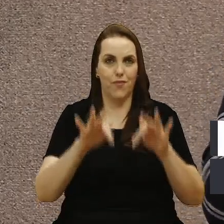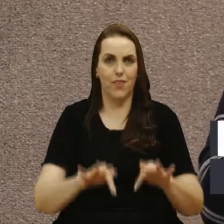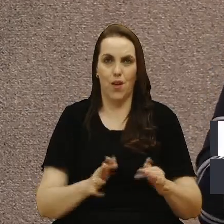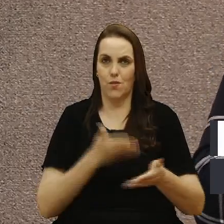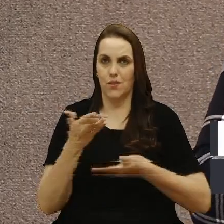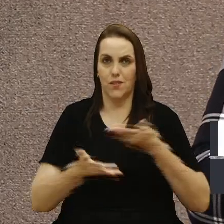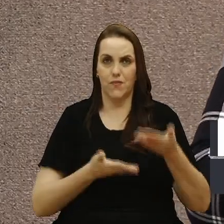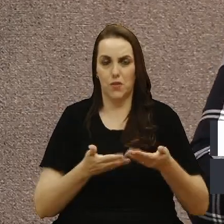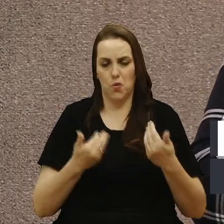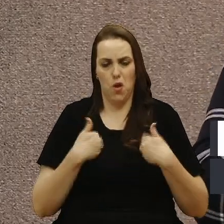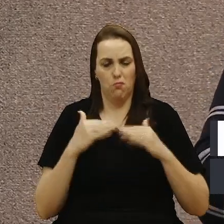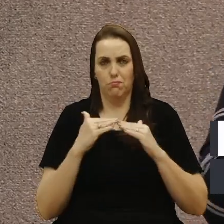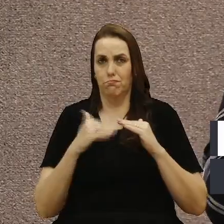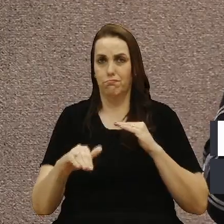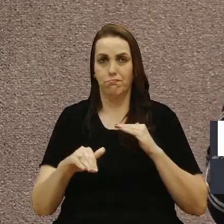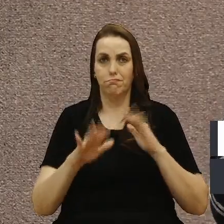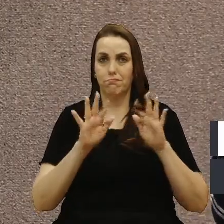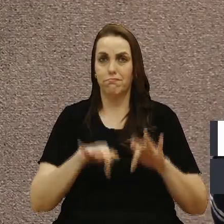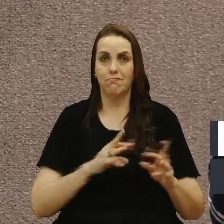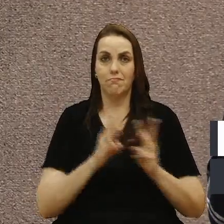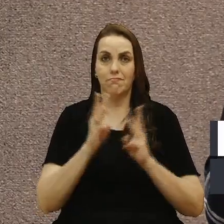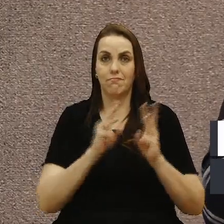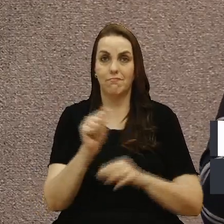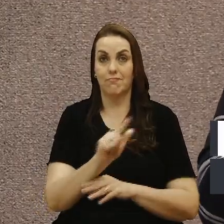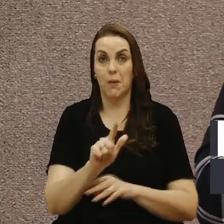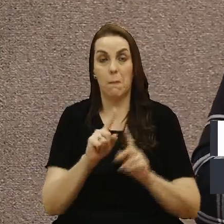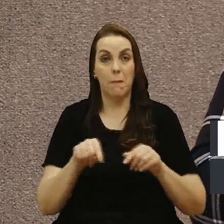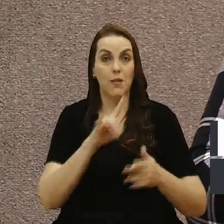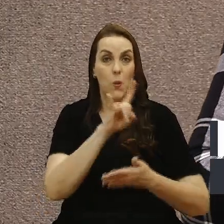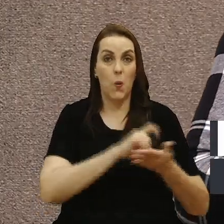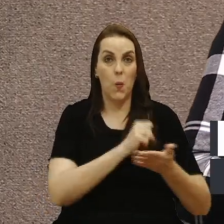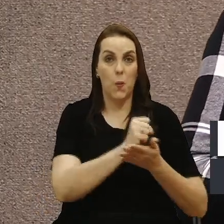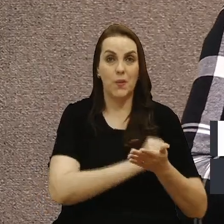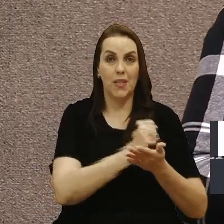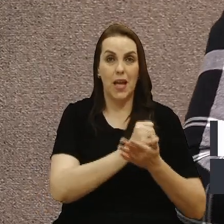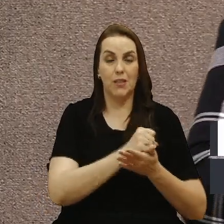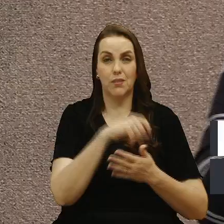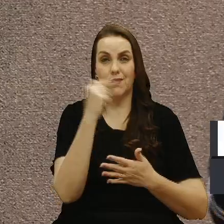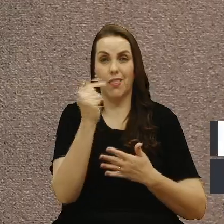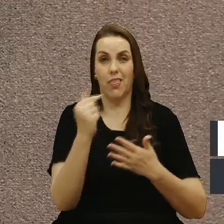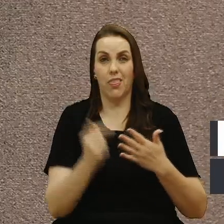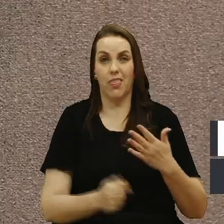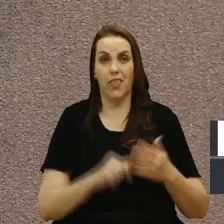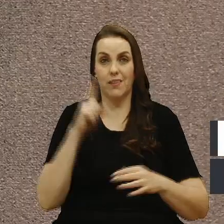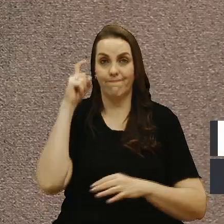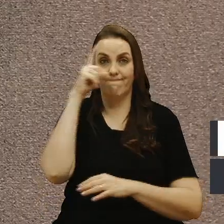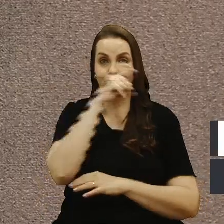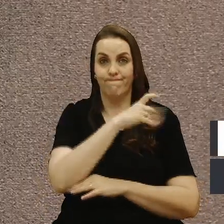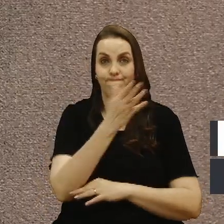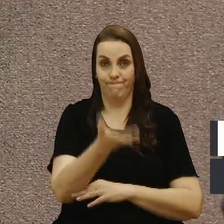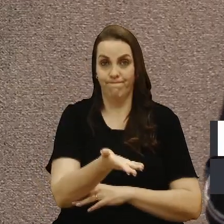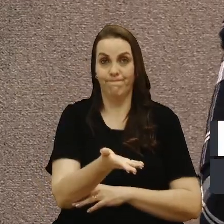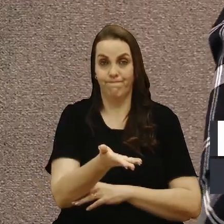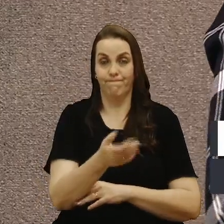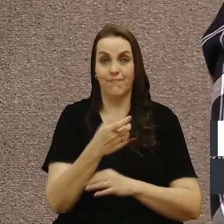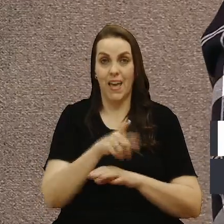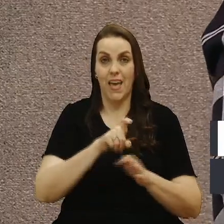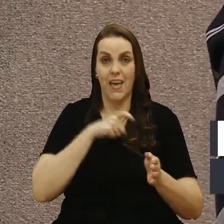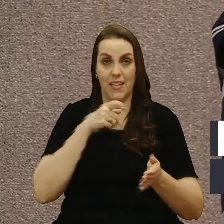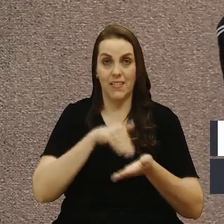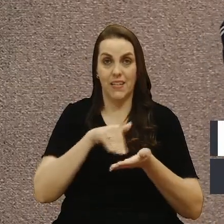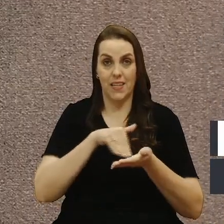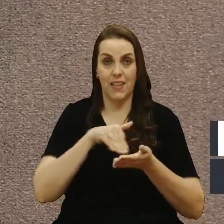um serviço do táxi lotação. Agora, nós não podemos ter contratos com todas as mazelas que o ex-secretário Fiuza pontuou aqui, das dificuldades que